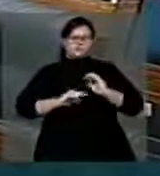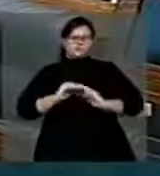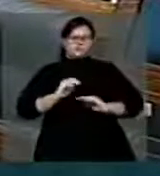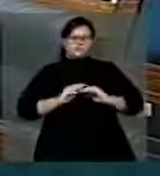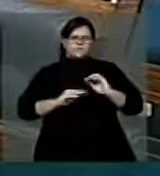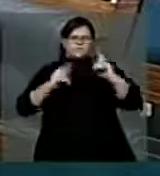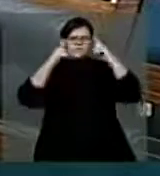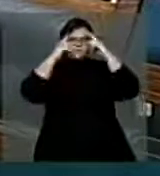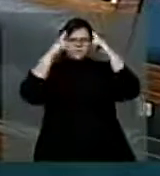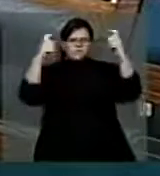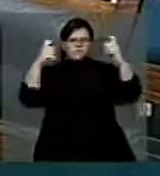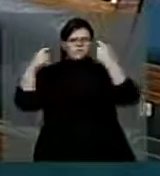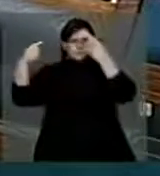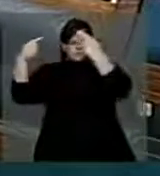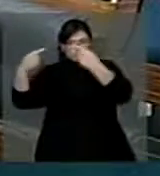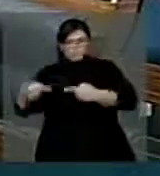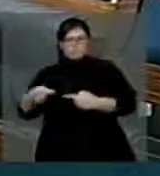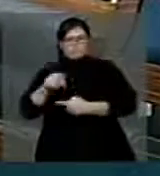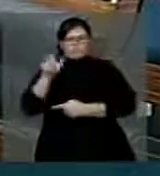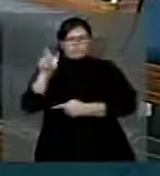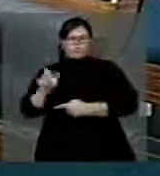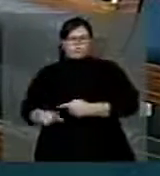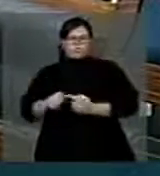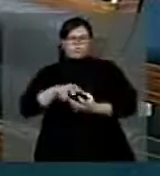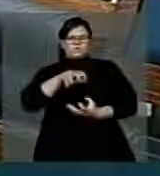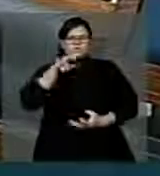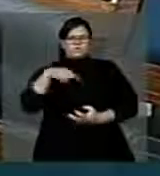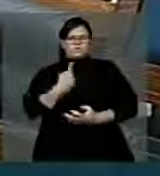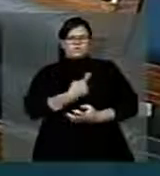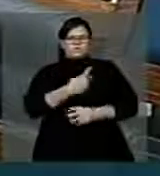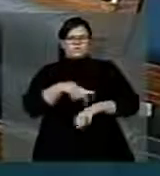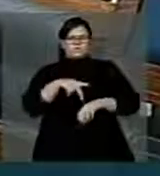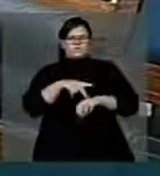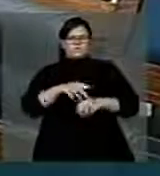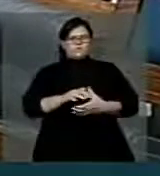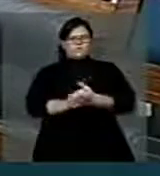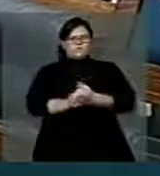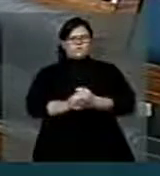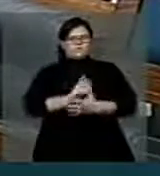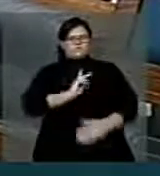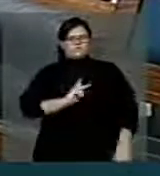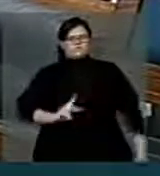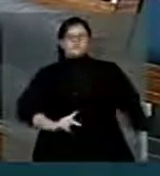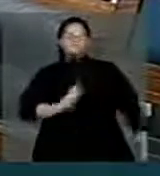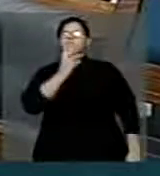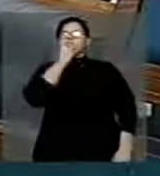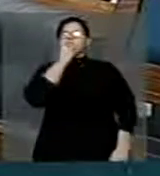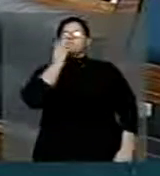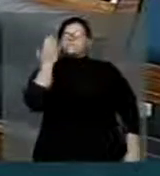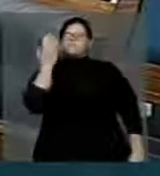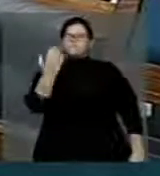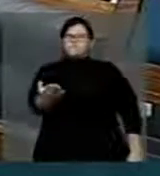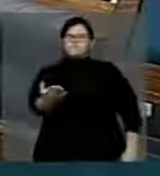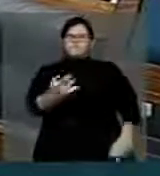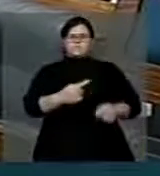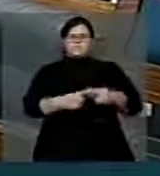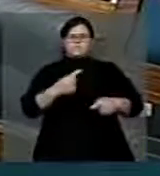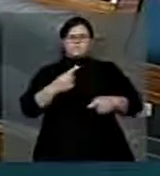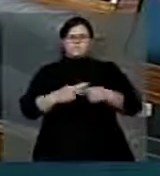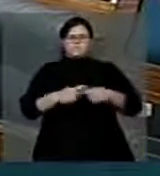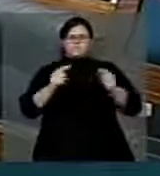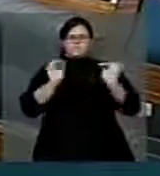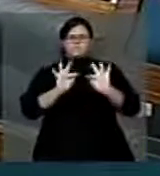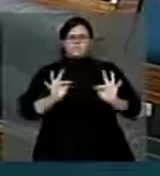à violência contra o idoso em nosso país. Quero cumprimentar o presidente da Casa pela